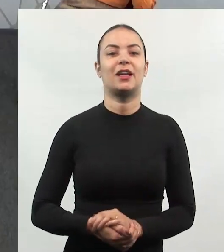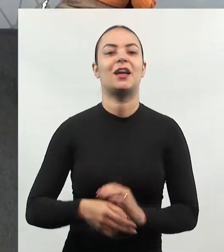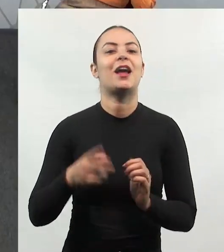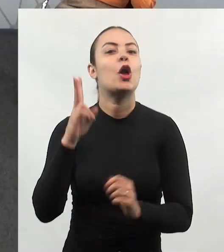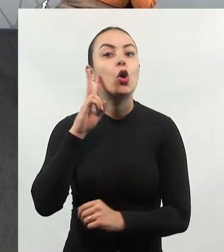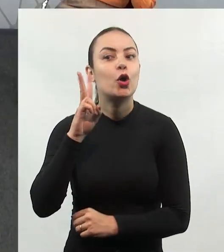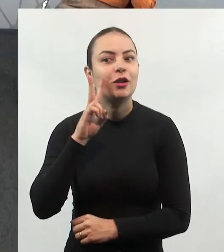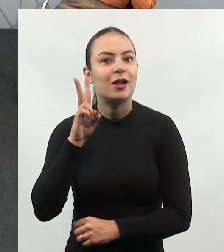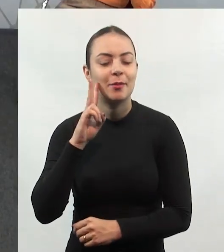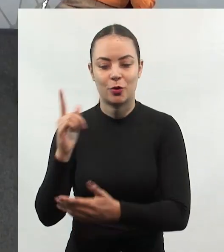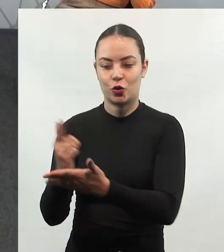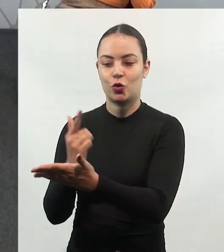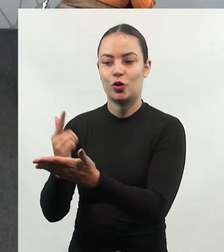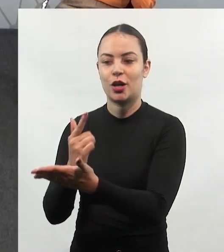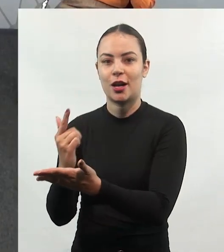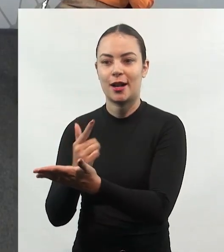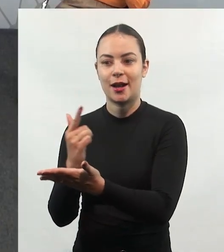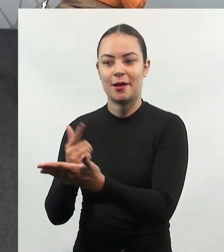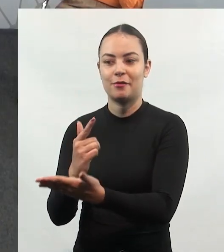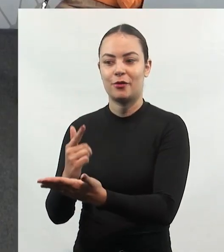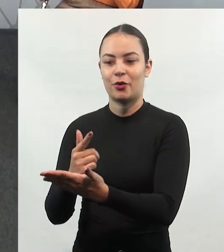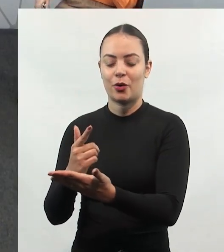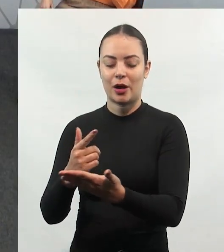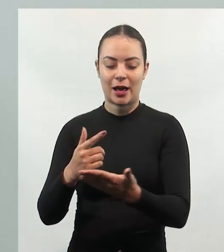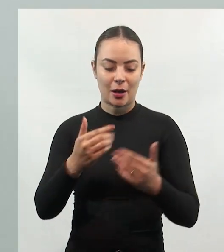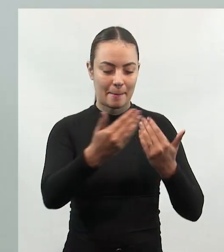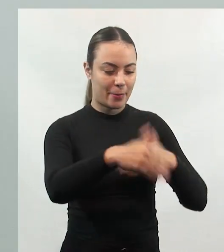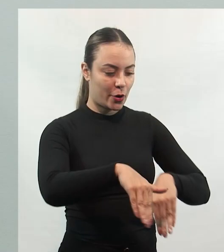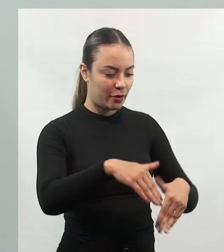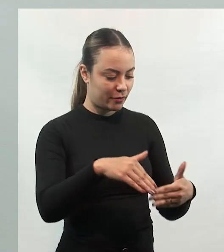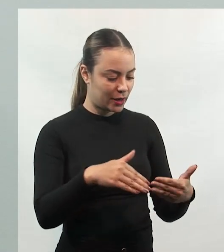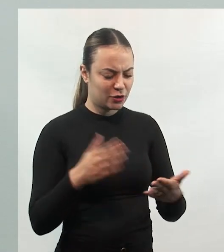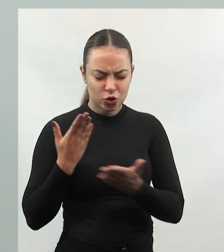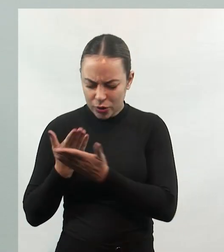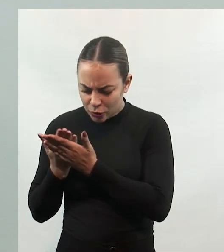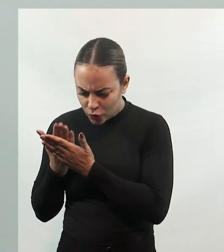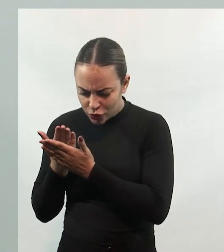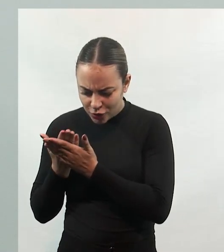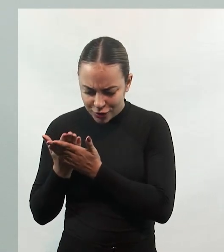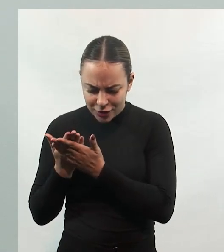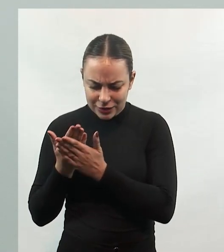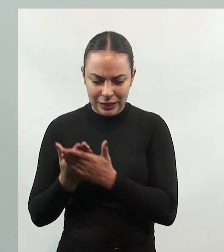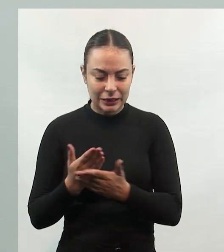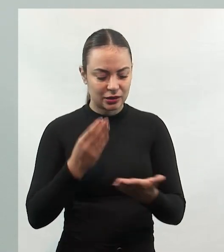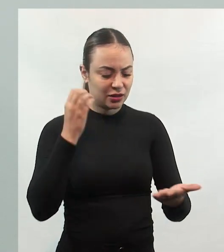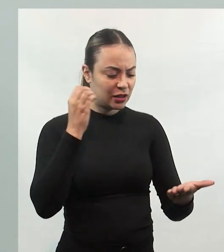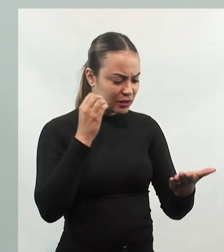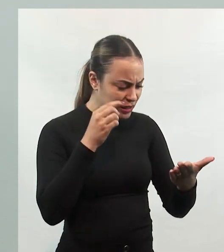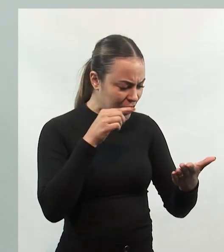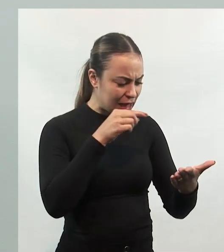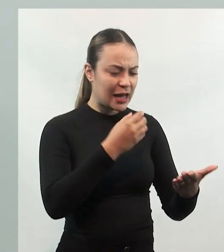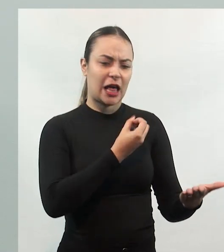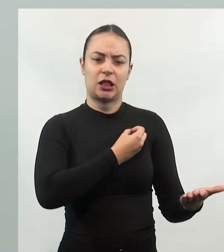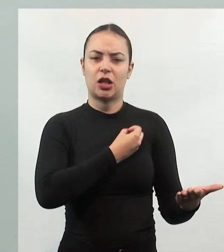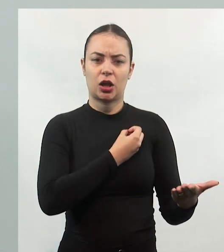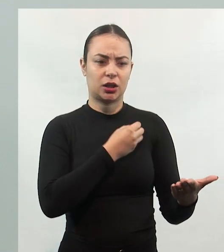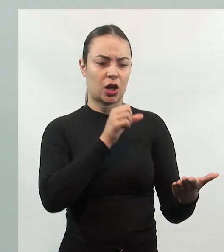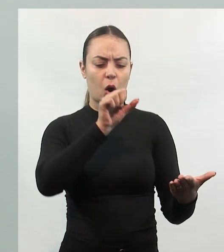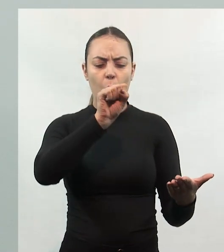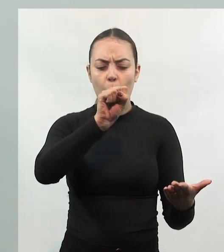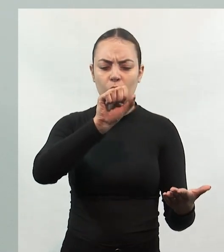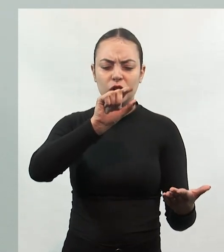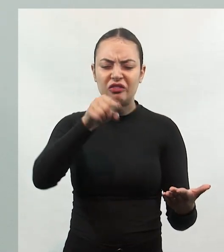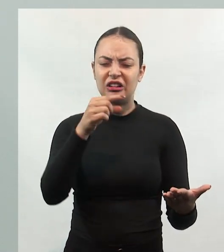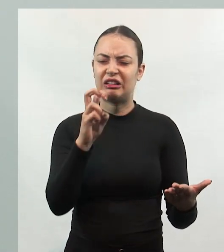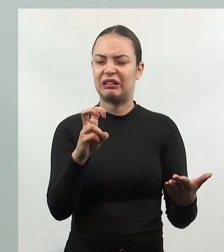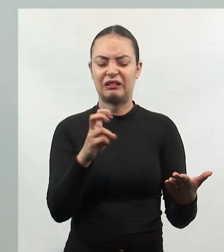gente apresentar os trabalhos Sim, na aula dele. e as aulas de História e Geografia de Rondônia, que eu sempre fui apaixonada. O nome do professor que dava pra gente